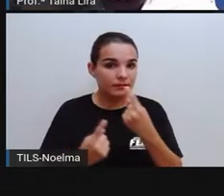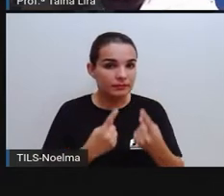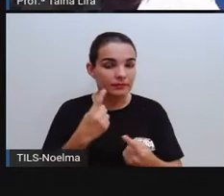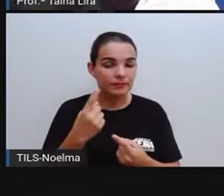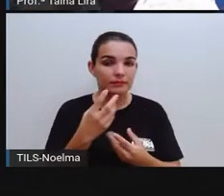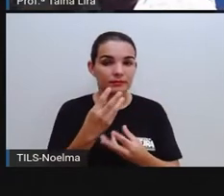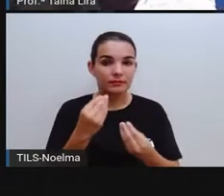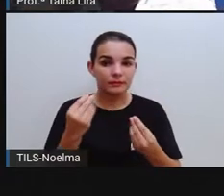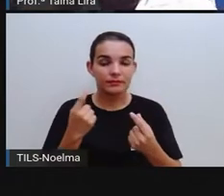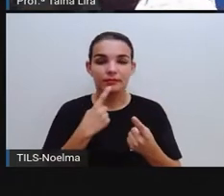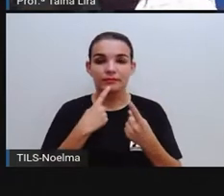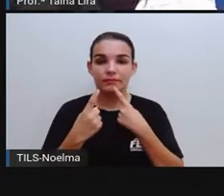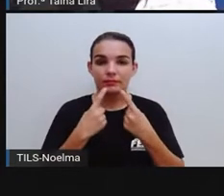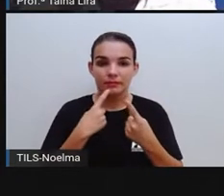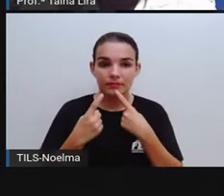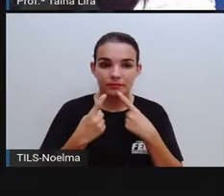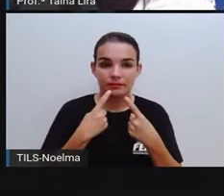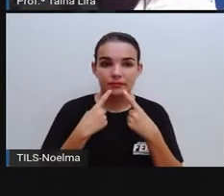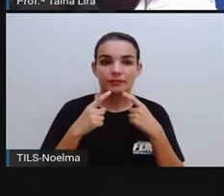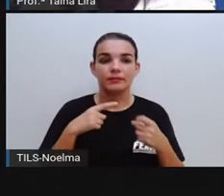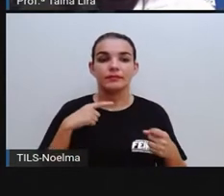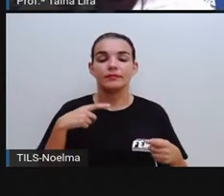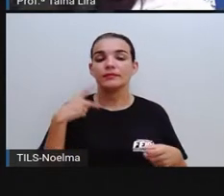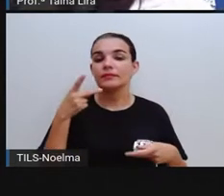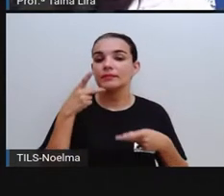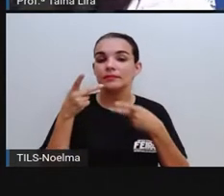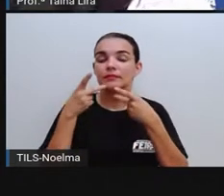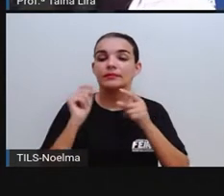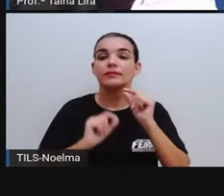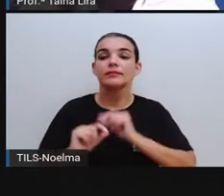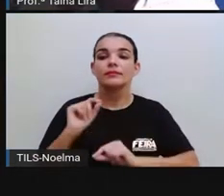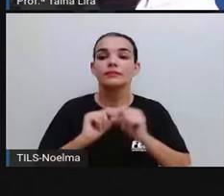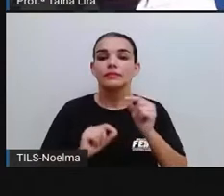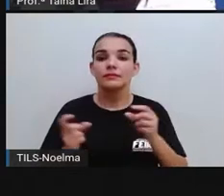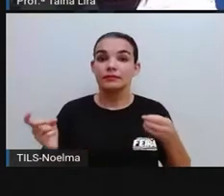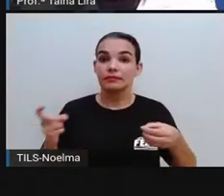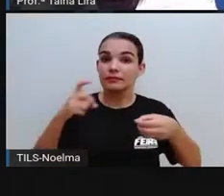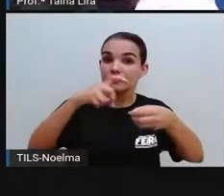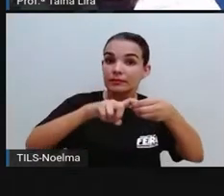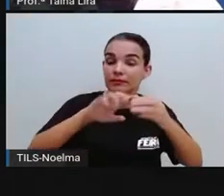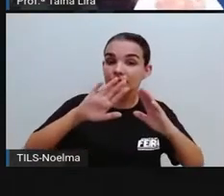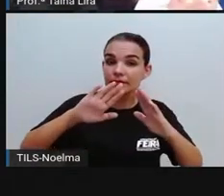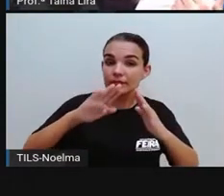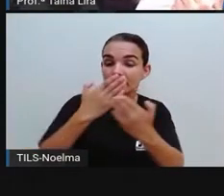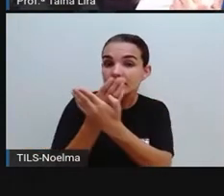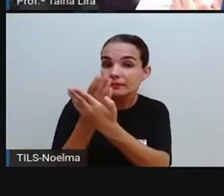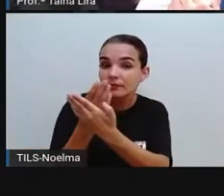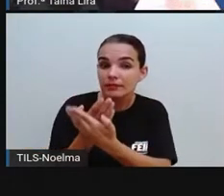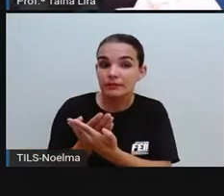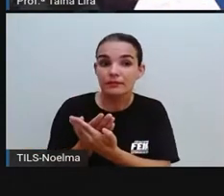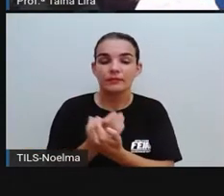ali, ela vem falando aí sobre a volta às aulas, né?